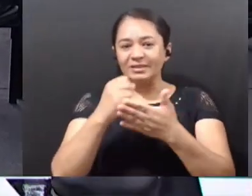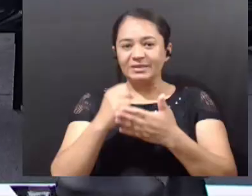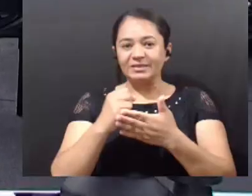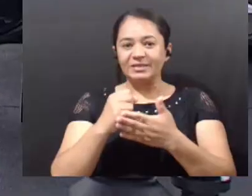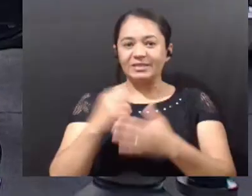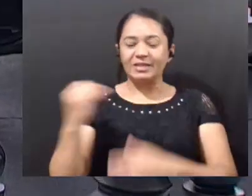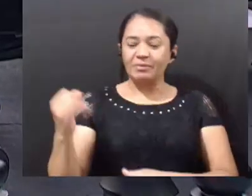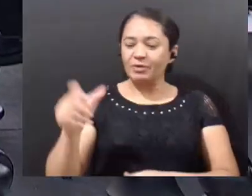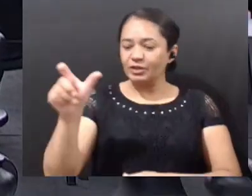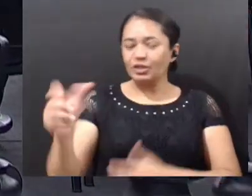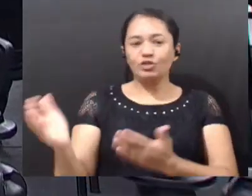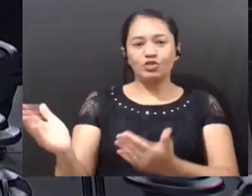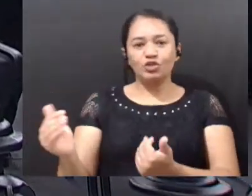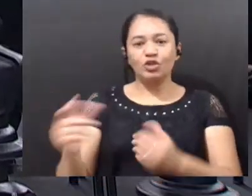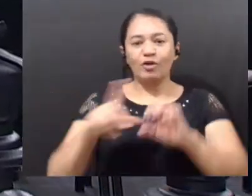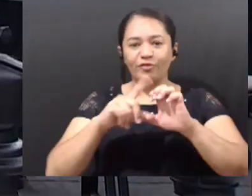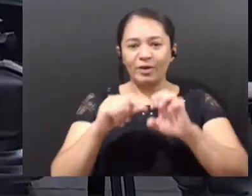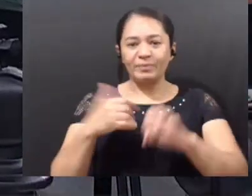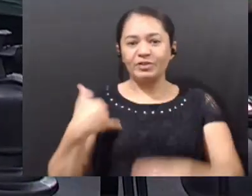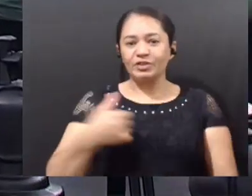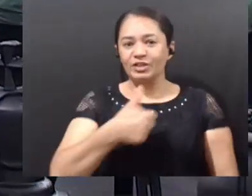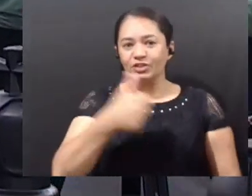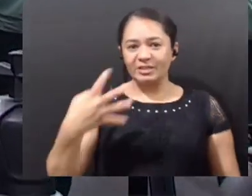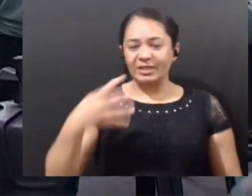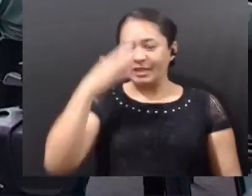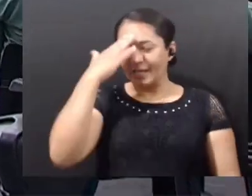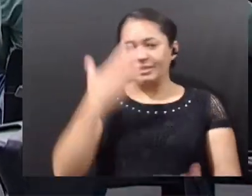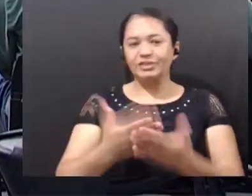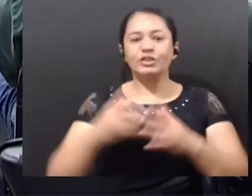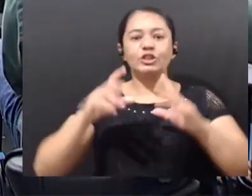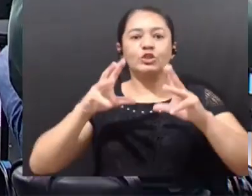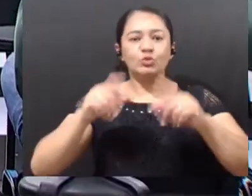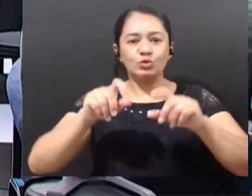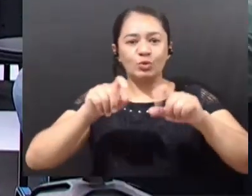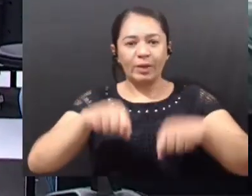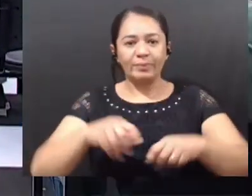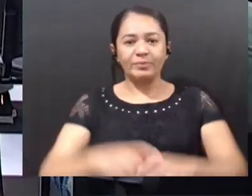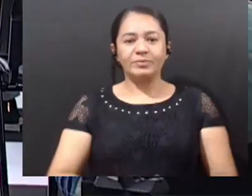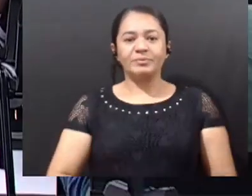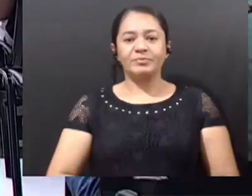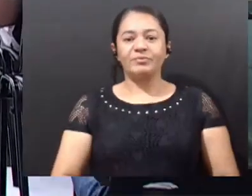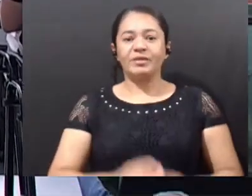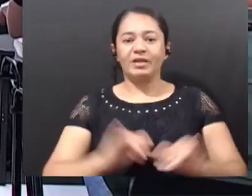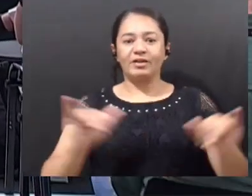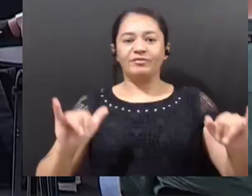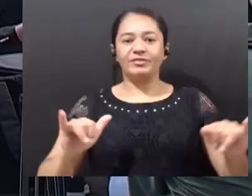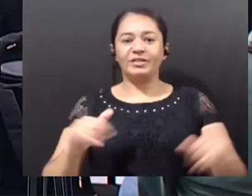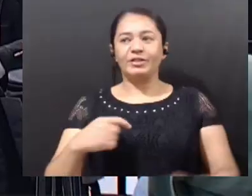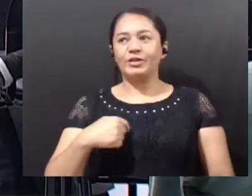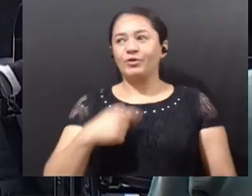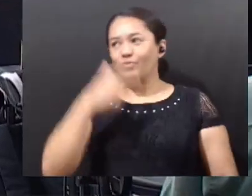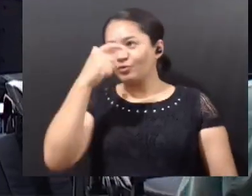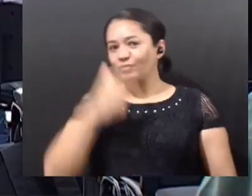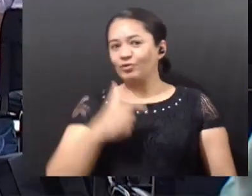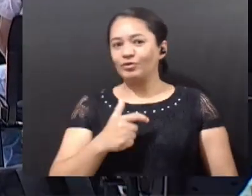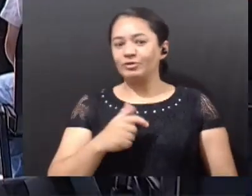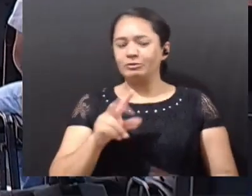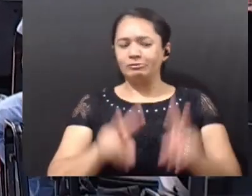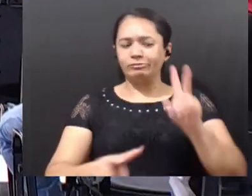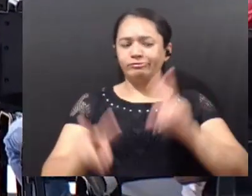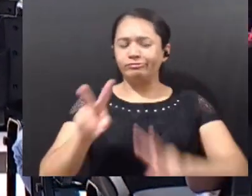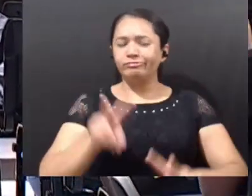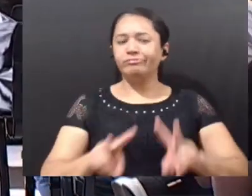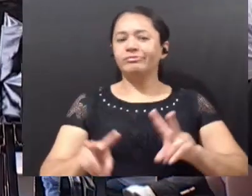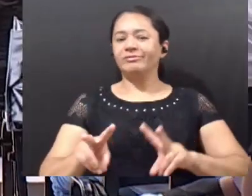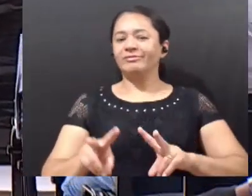empreendedor de 13 anos que acreditava que tudo era possível. Dizer que eu sou meio visionário, que eu